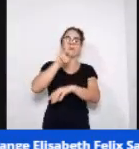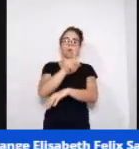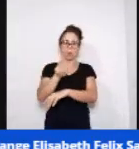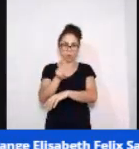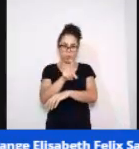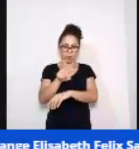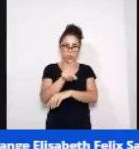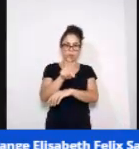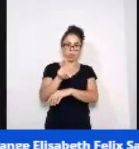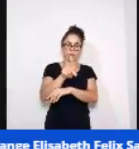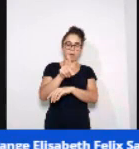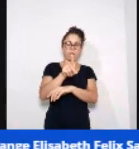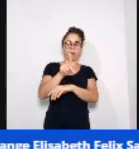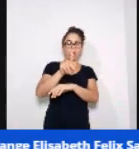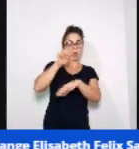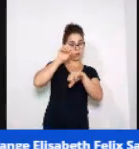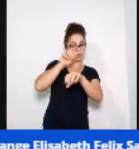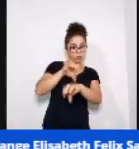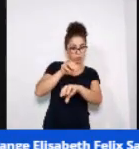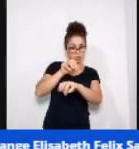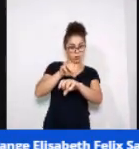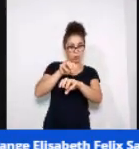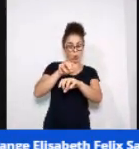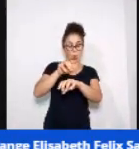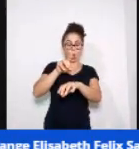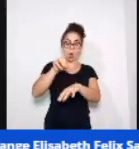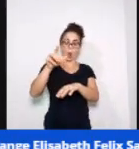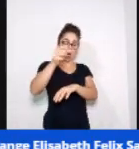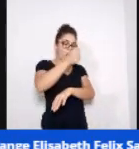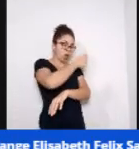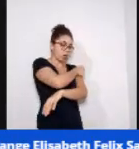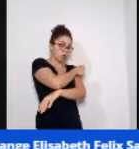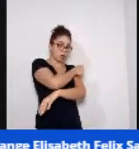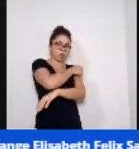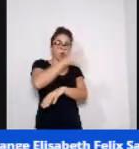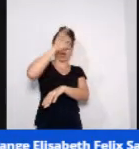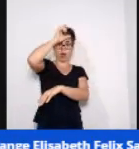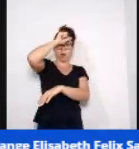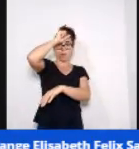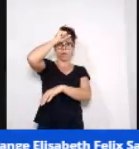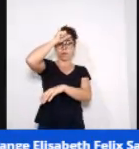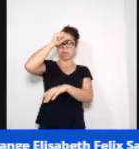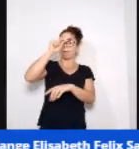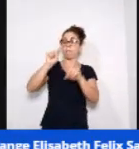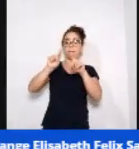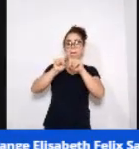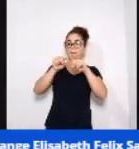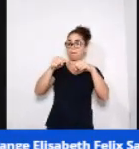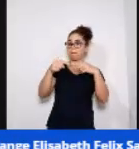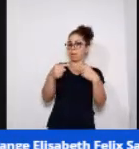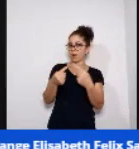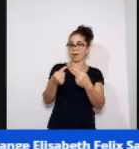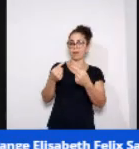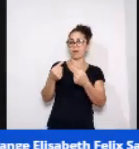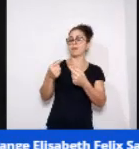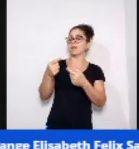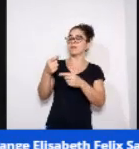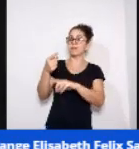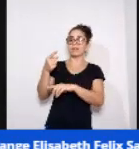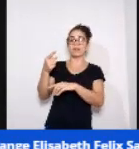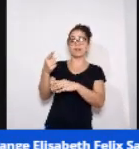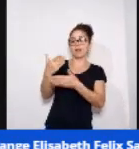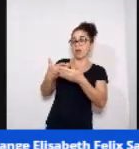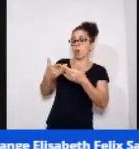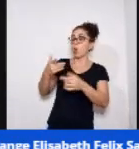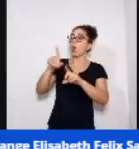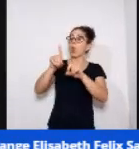e o aluno aprende, mas sem dar condições para que o aluno possa se sentir, de forma geral, protagonista